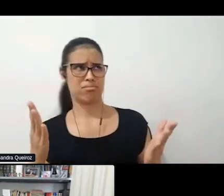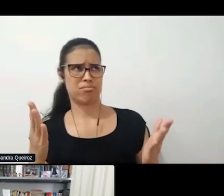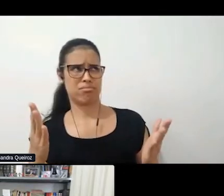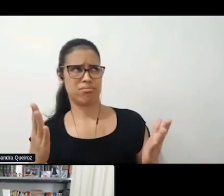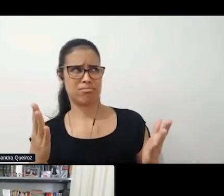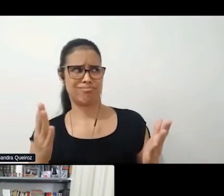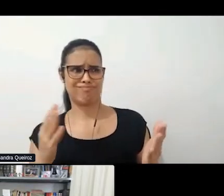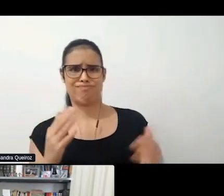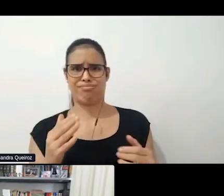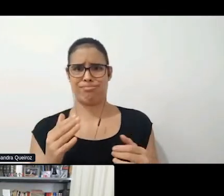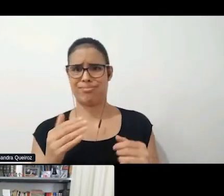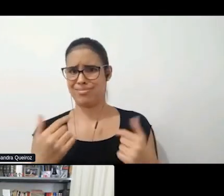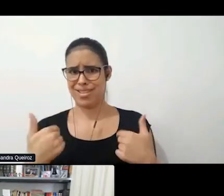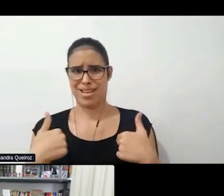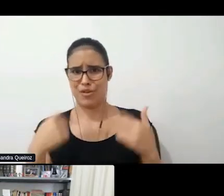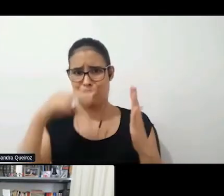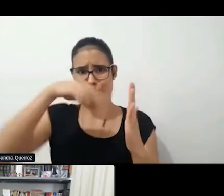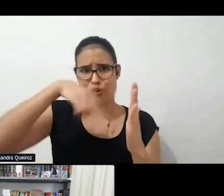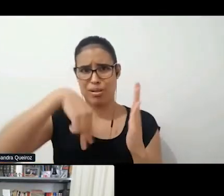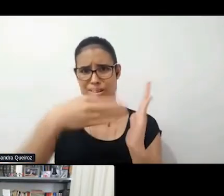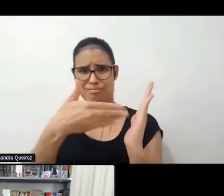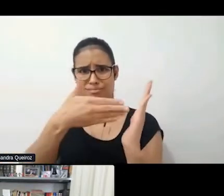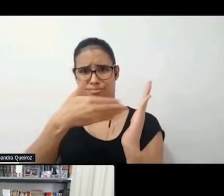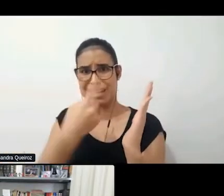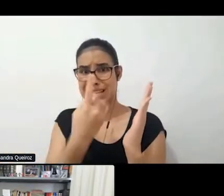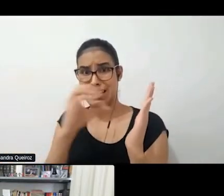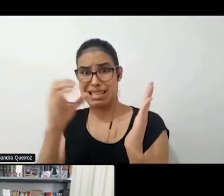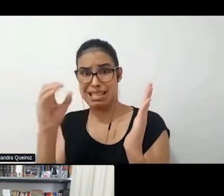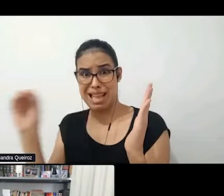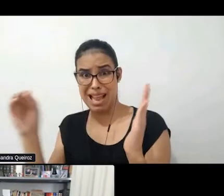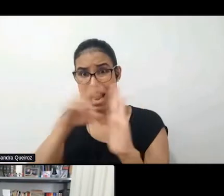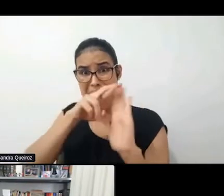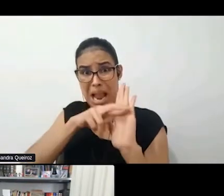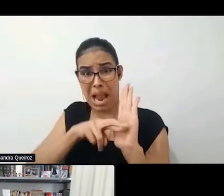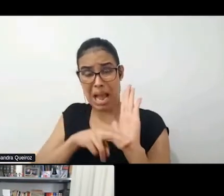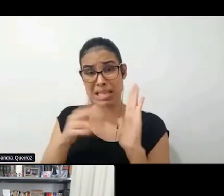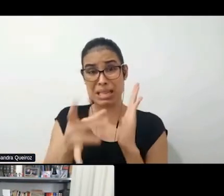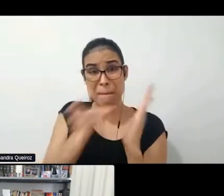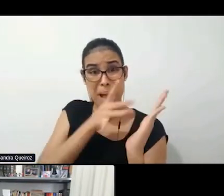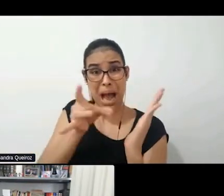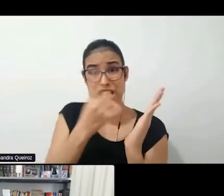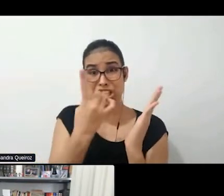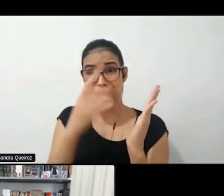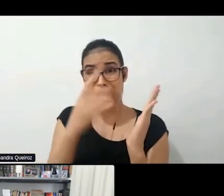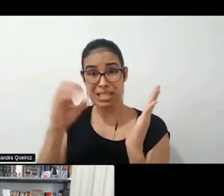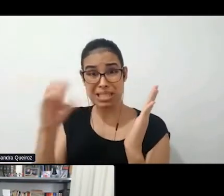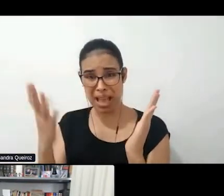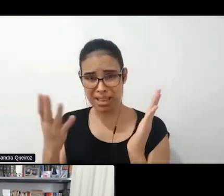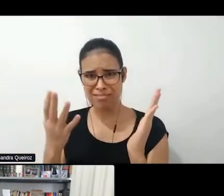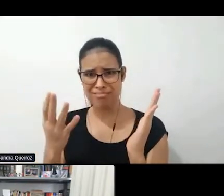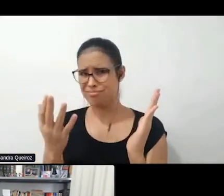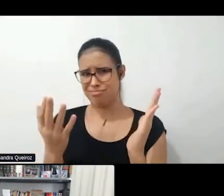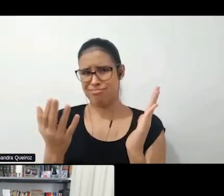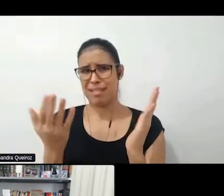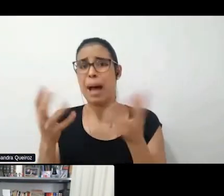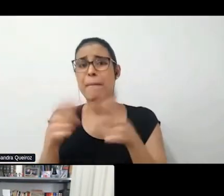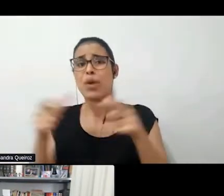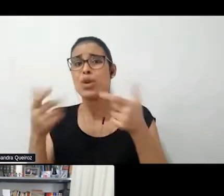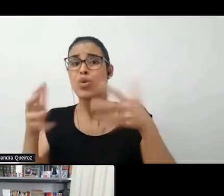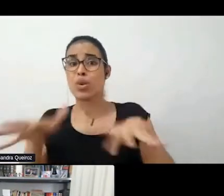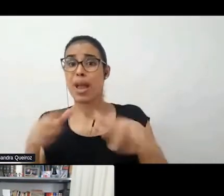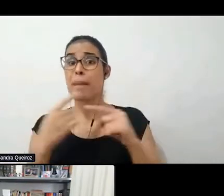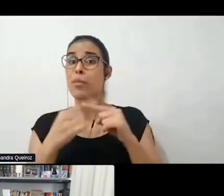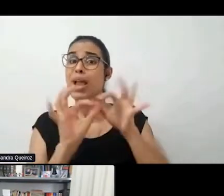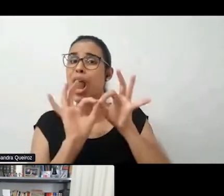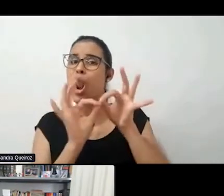ler um documento de mais de 100 páginas. A documentação das guidelines de acessibilidade é bem extensa, muitas das vezes elas se